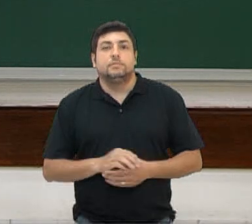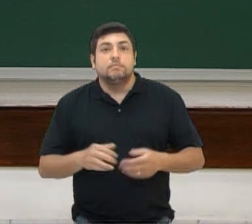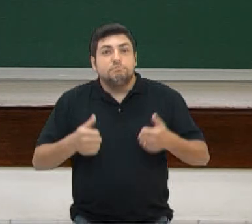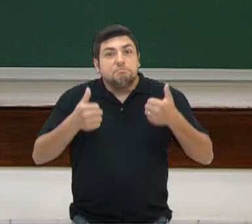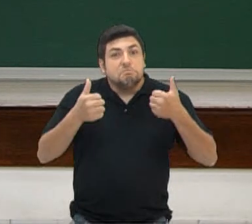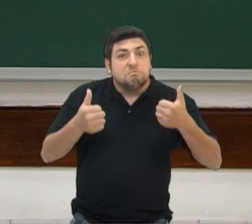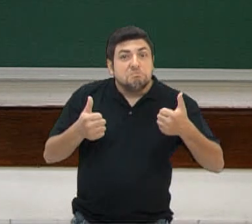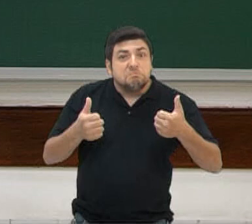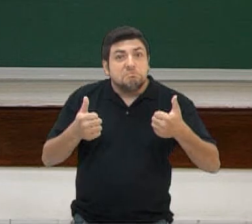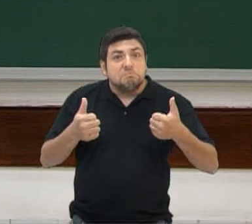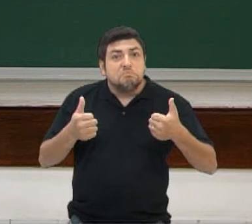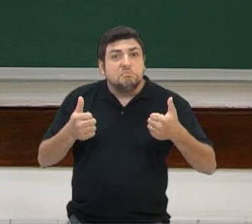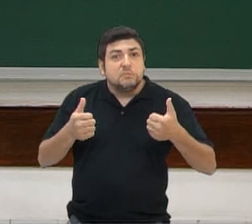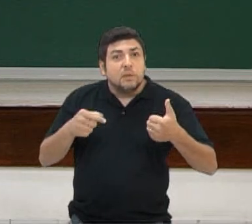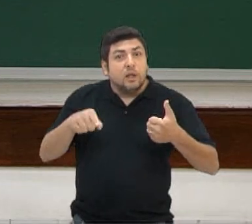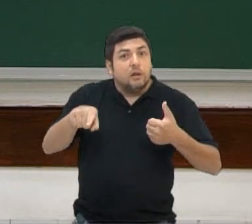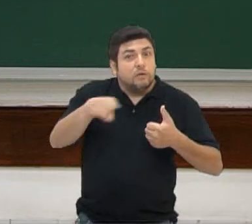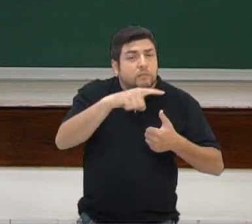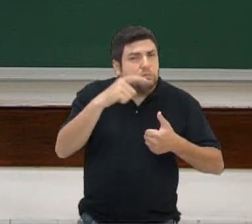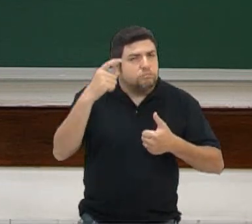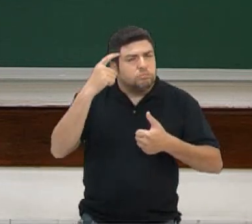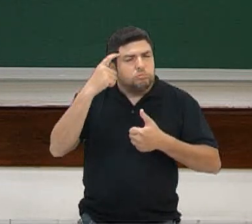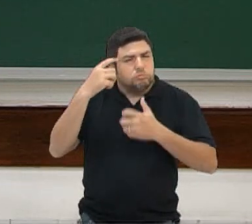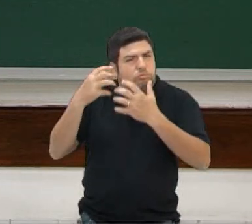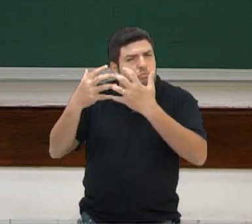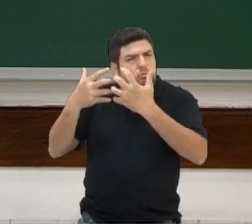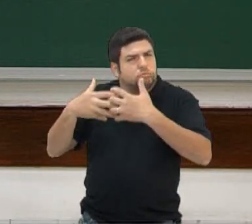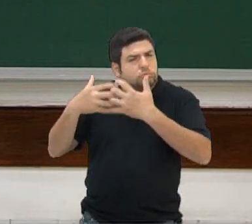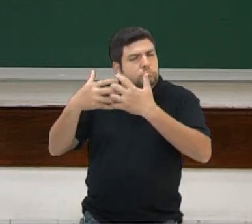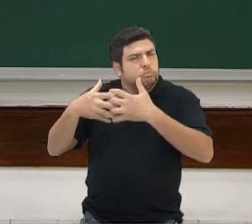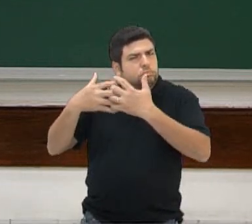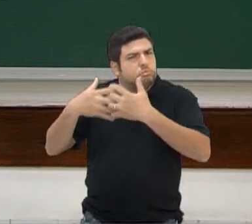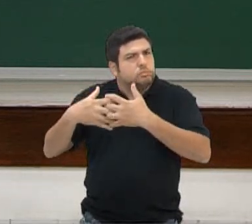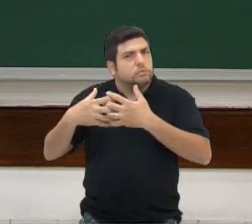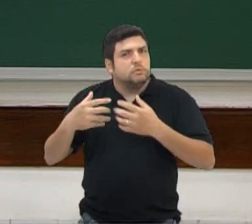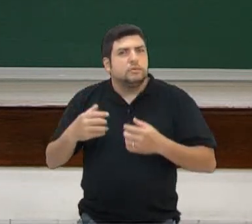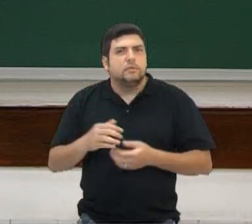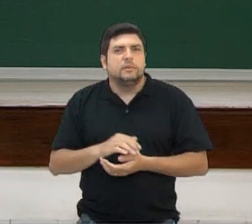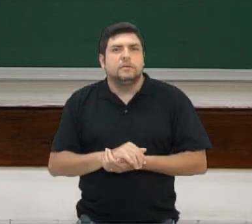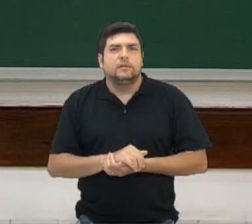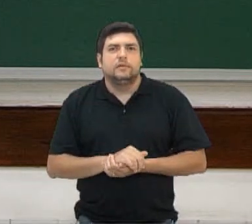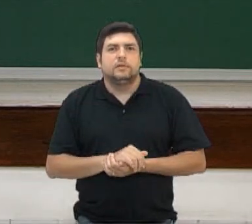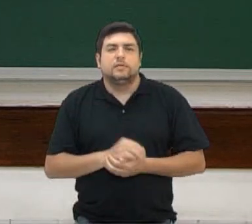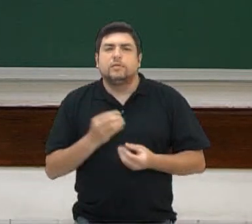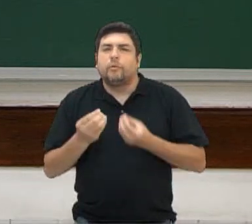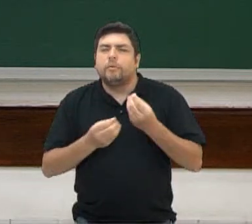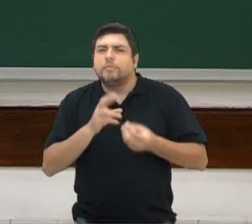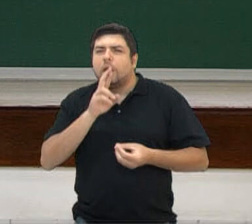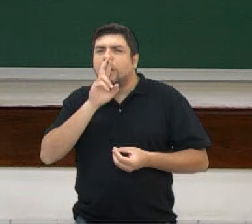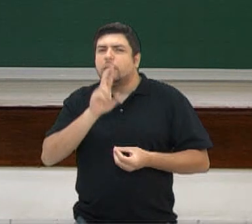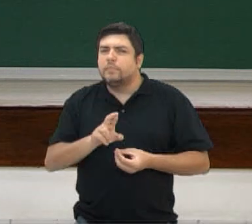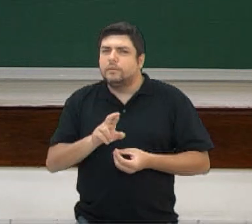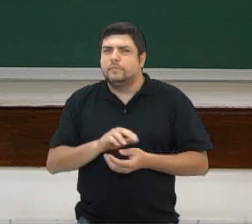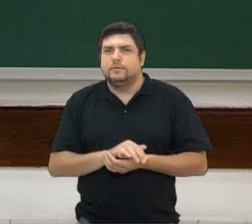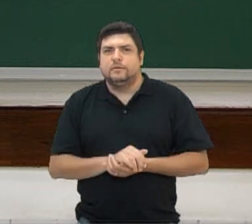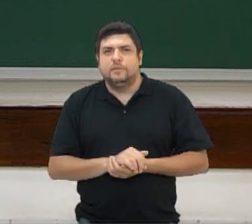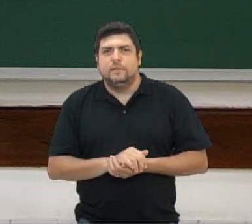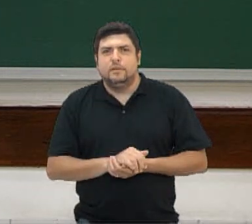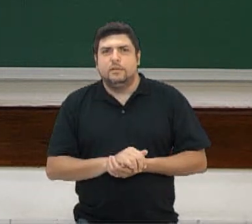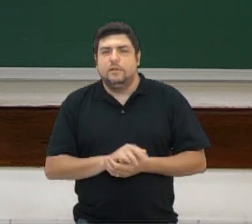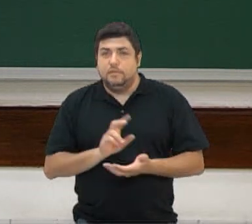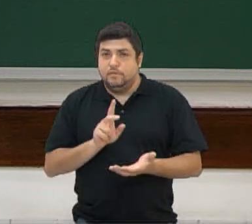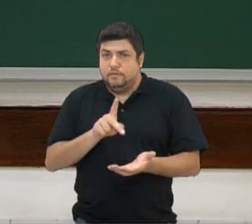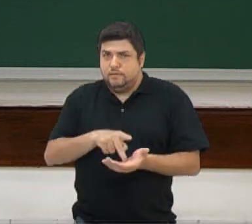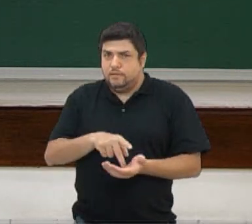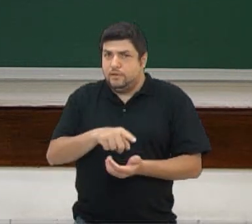aí, alunos, refletiram, pensaram? Como é que vocês responderam essa questão aí? Uma questão, né, de